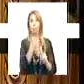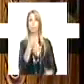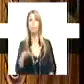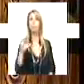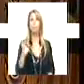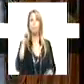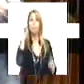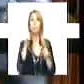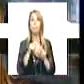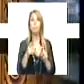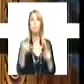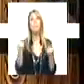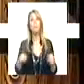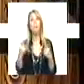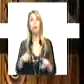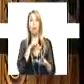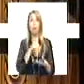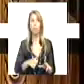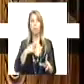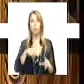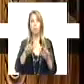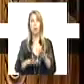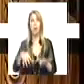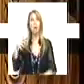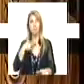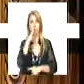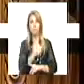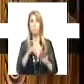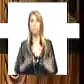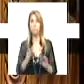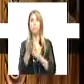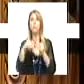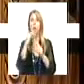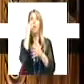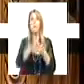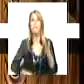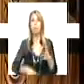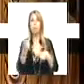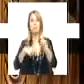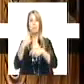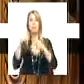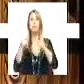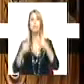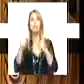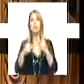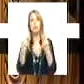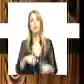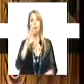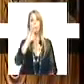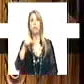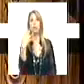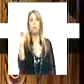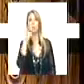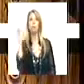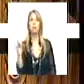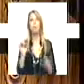que pretendia e que tinha autorização desta Assembleia para aplicar um imposto sobre as transações financeiras de apenas 0,5%,